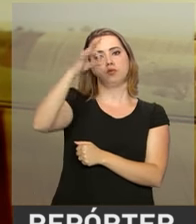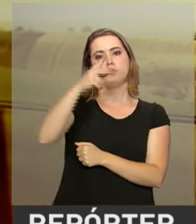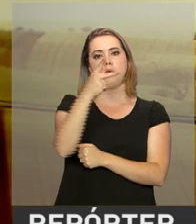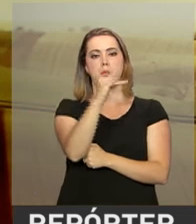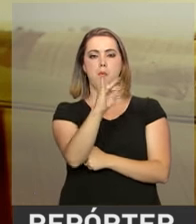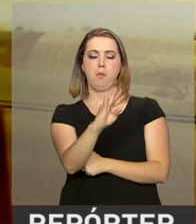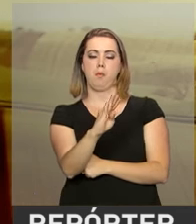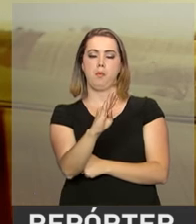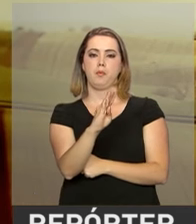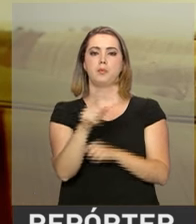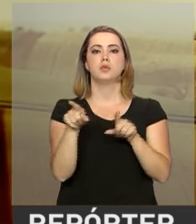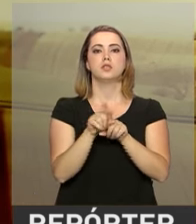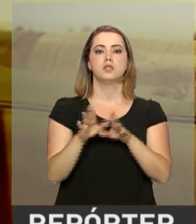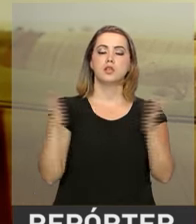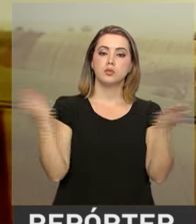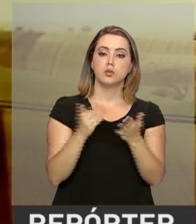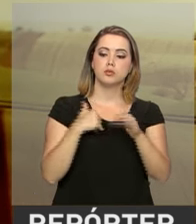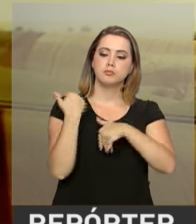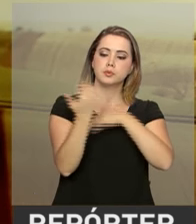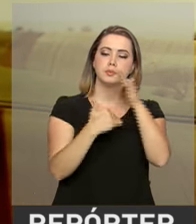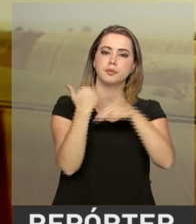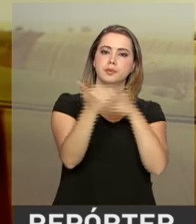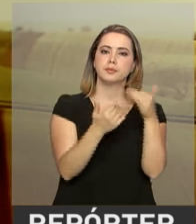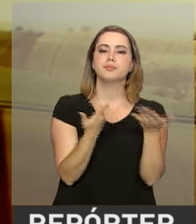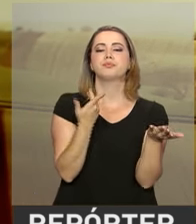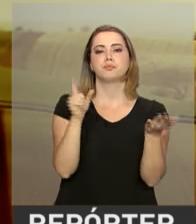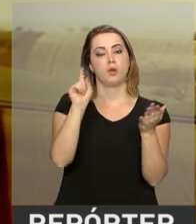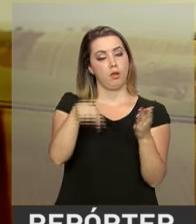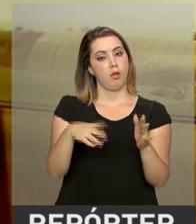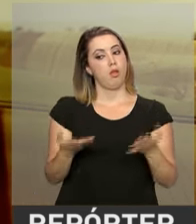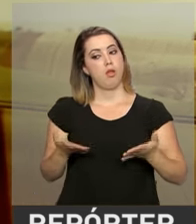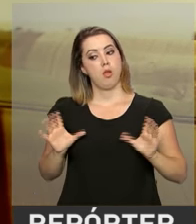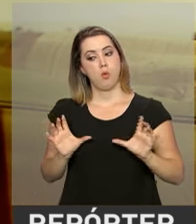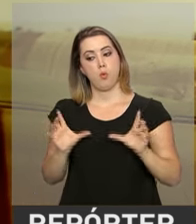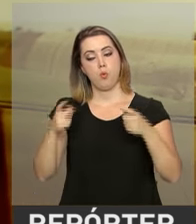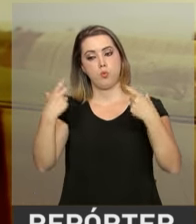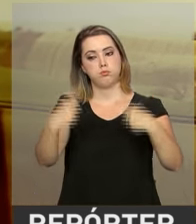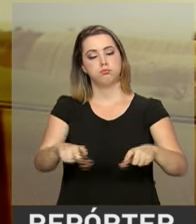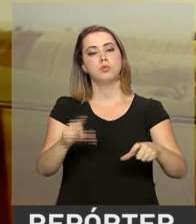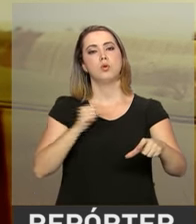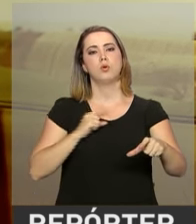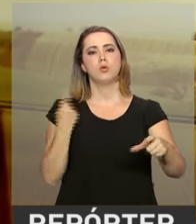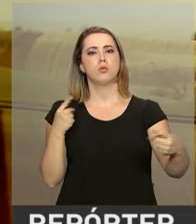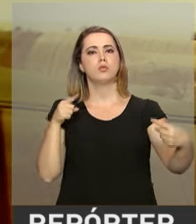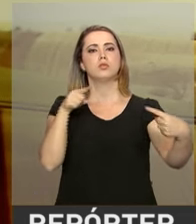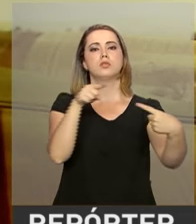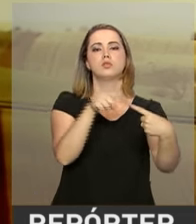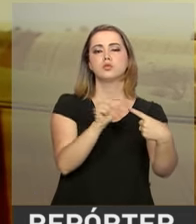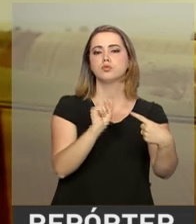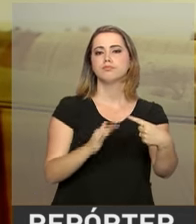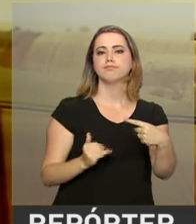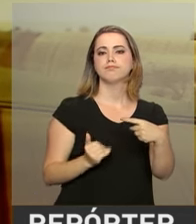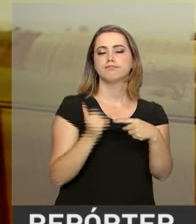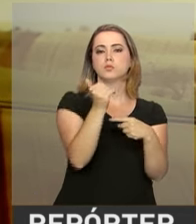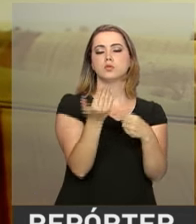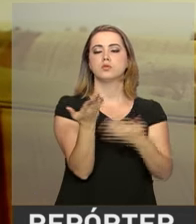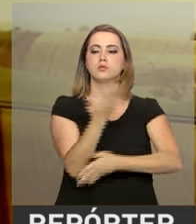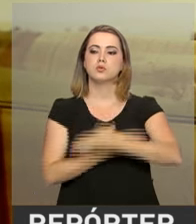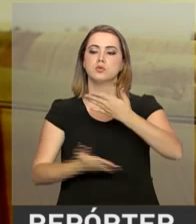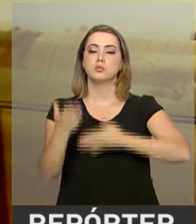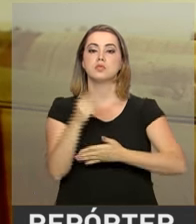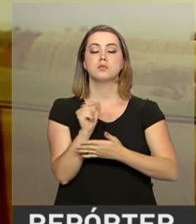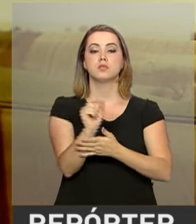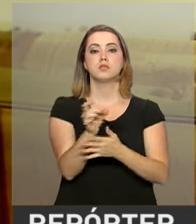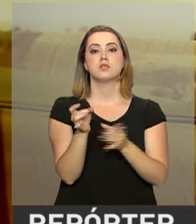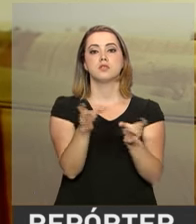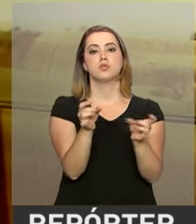crescimento um mercado essencial para que o Brasil consiga atingir a meta de aumentar a participação no comércio internacional